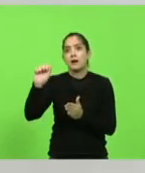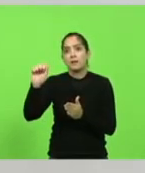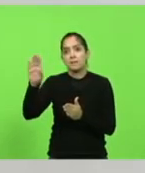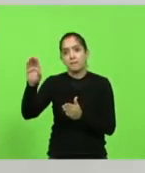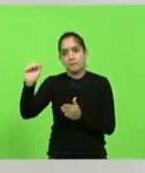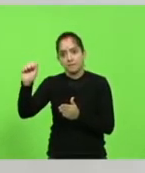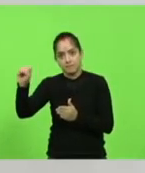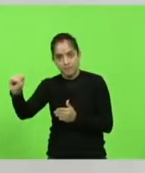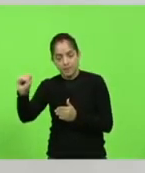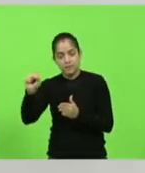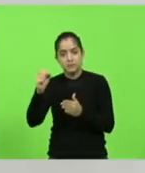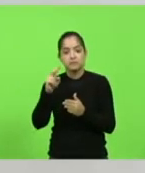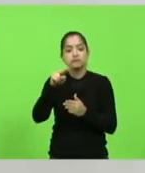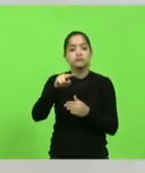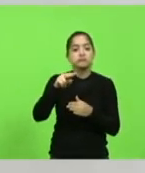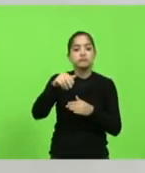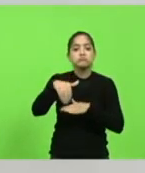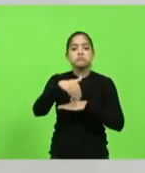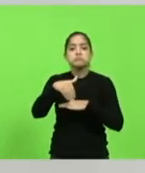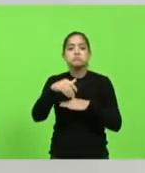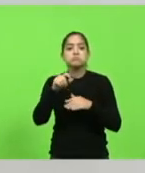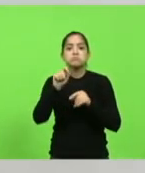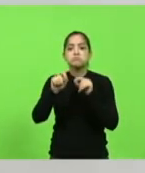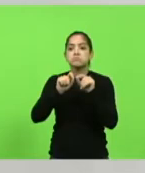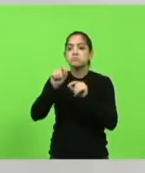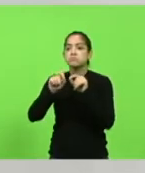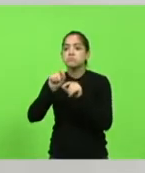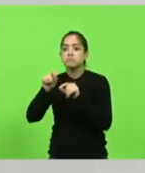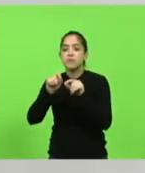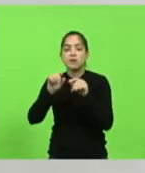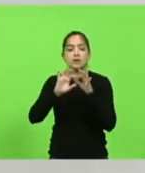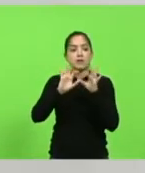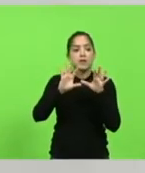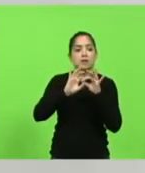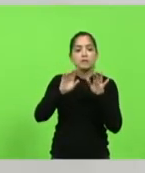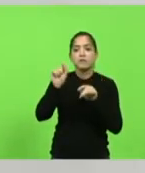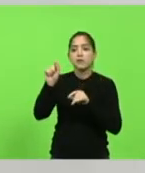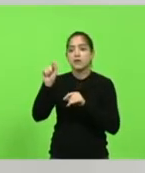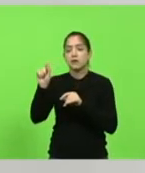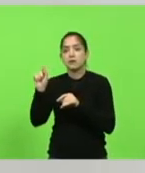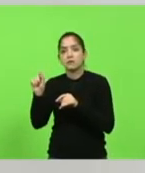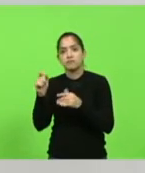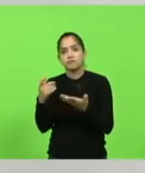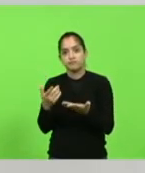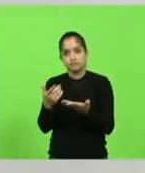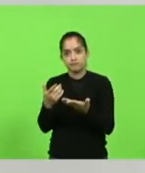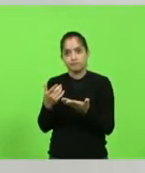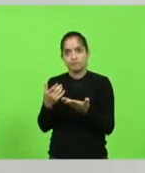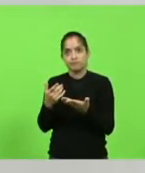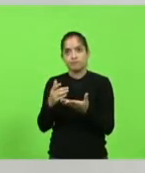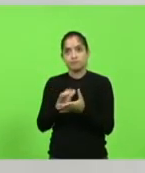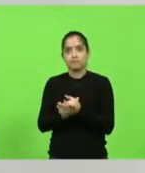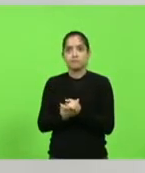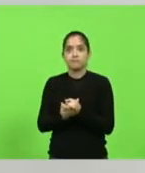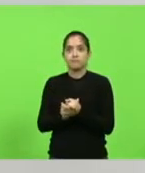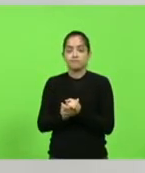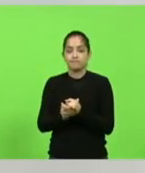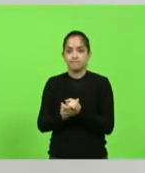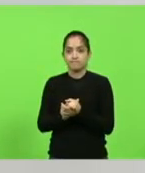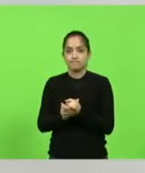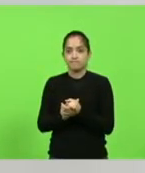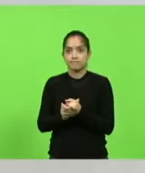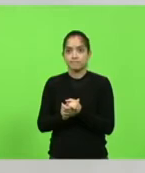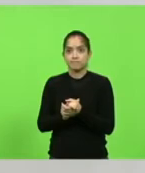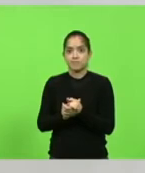ver quem soltar. A justiça não ficou nos autos. Os autos tinham